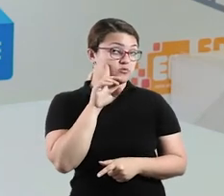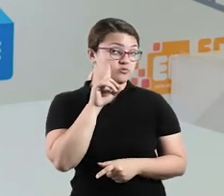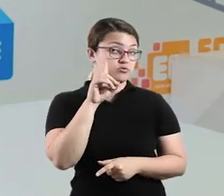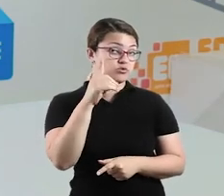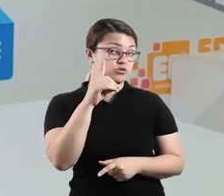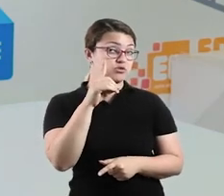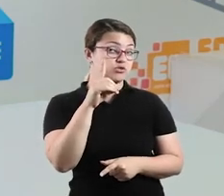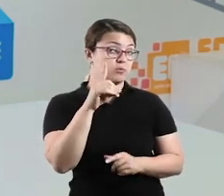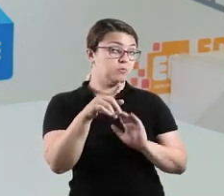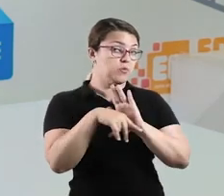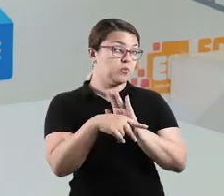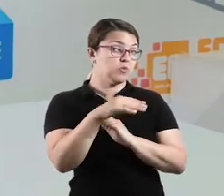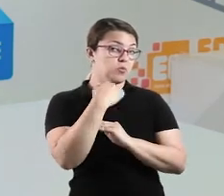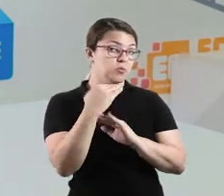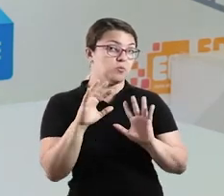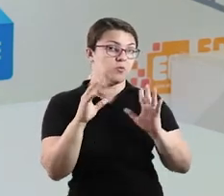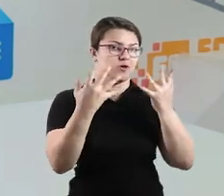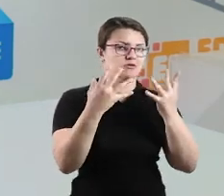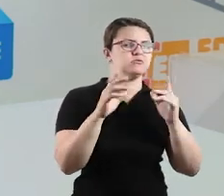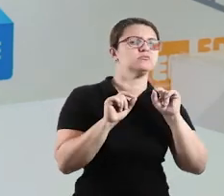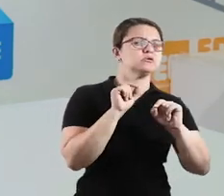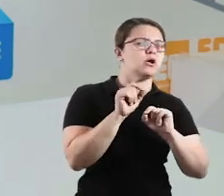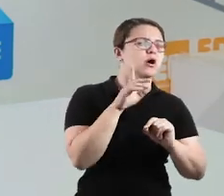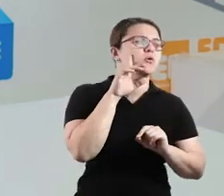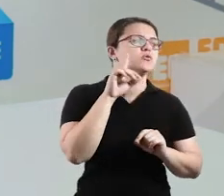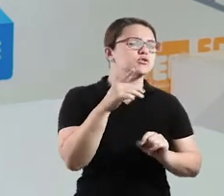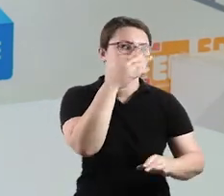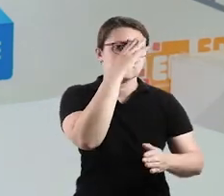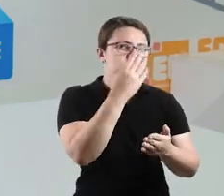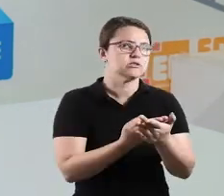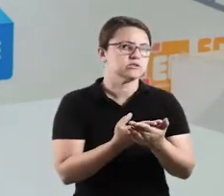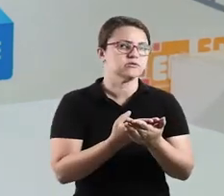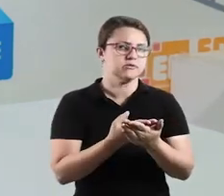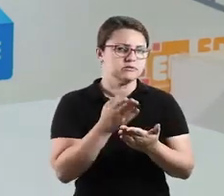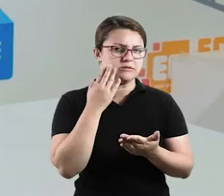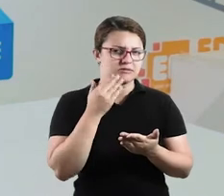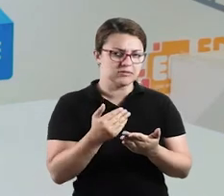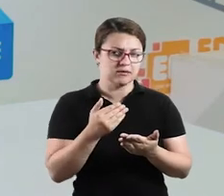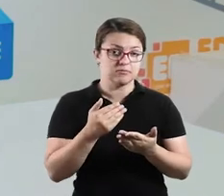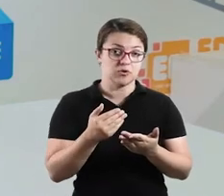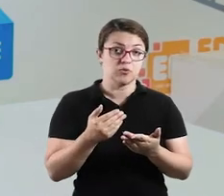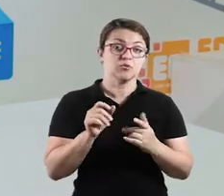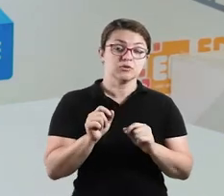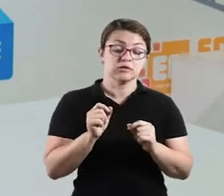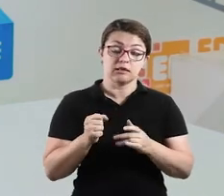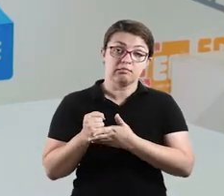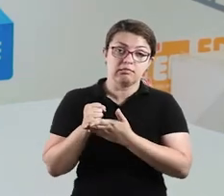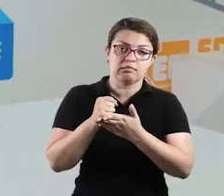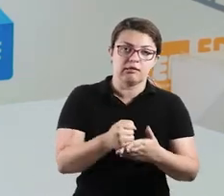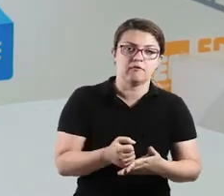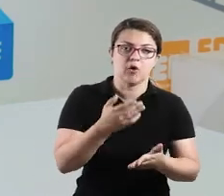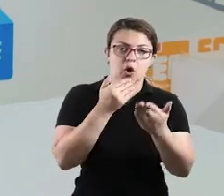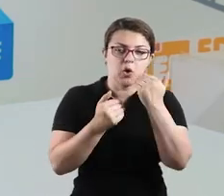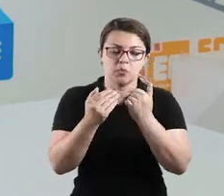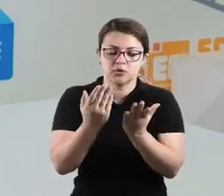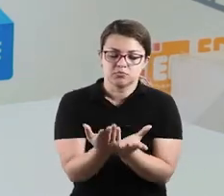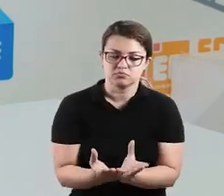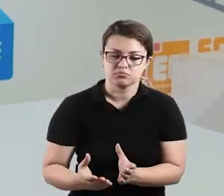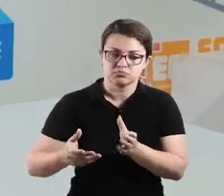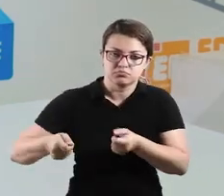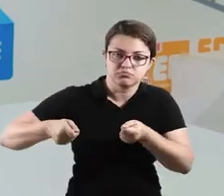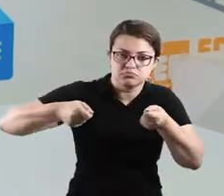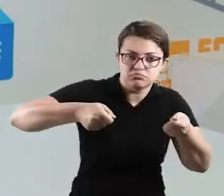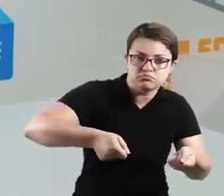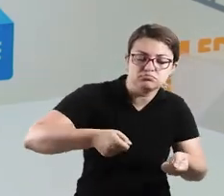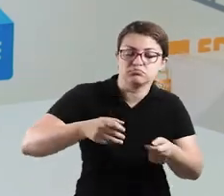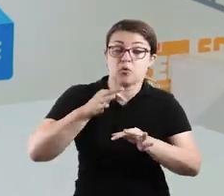los Muertos, que é o quê? É o dia que eles acreditam, né? Que eles vão lá e fazem oferendas para os mortos.